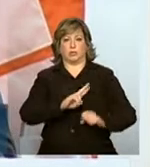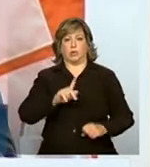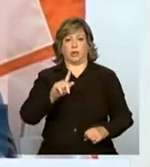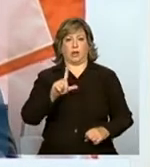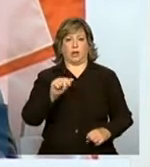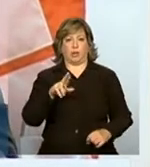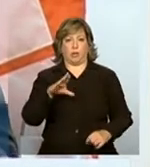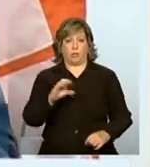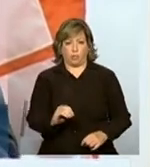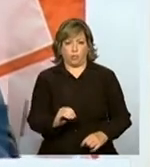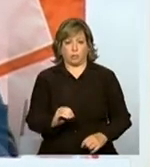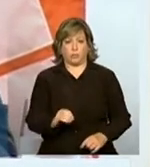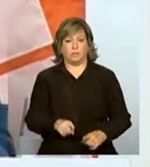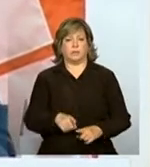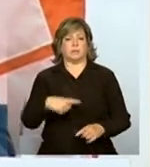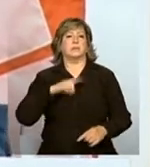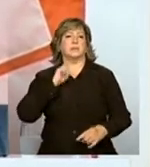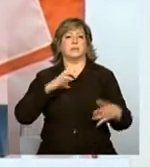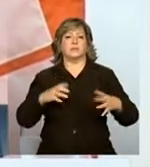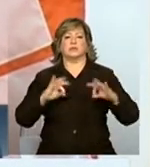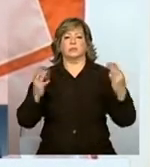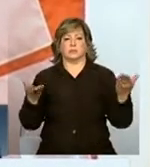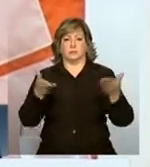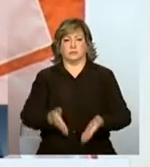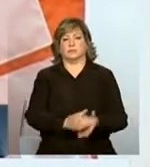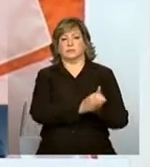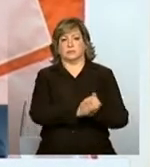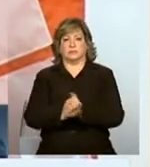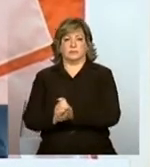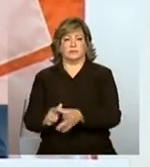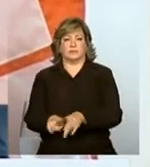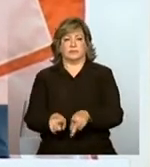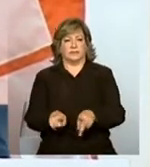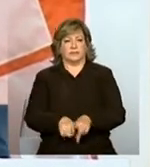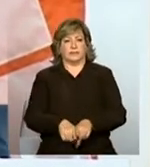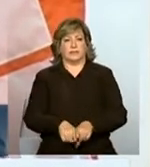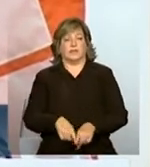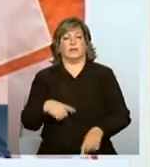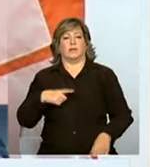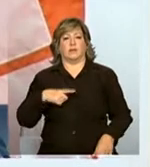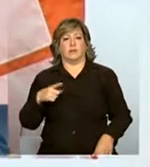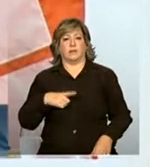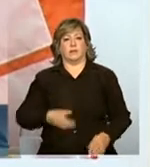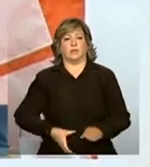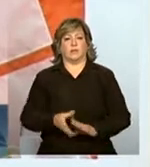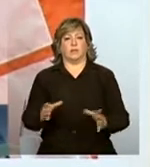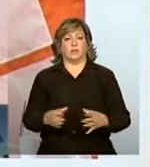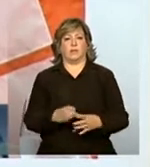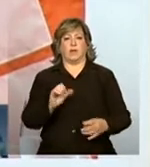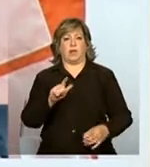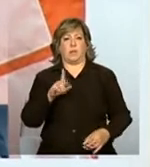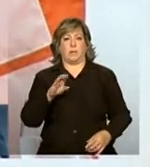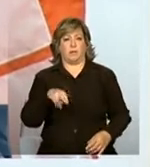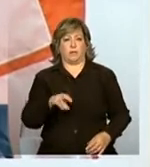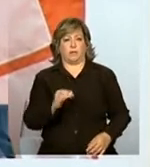Corte, o conselheiro emérito da Confederação Nacional da Indústria, Albano Franco,